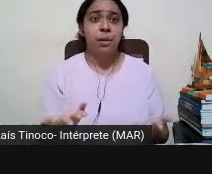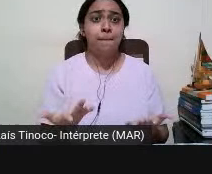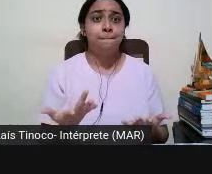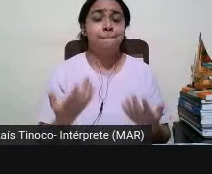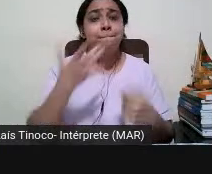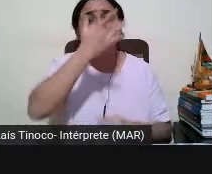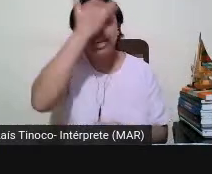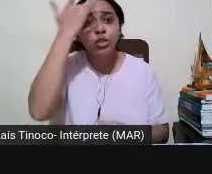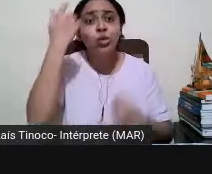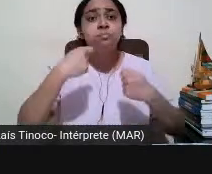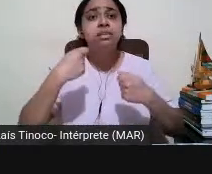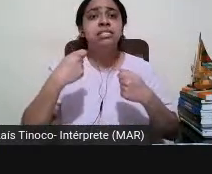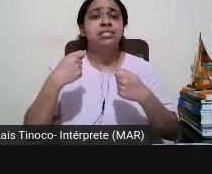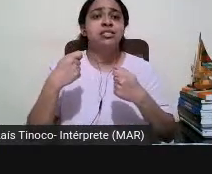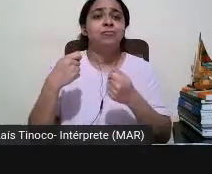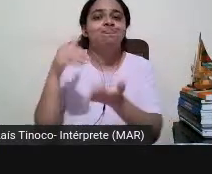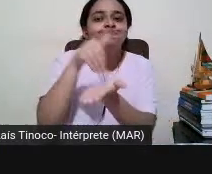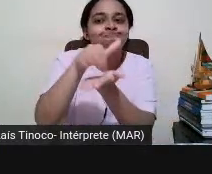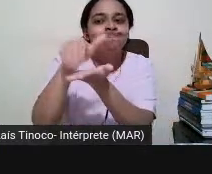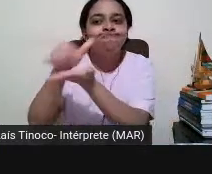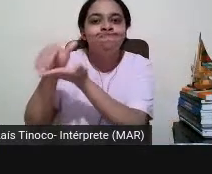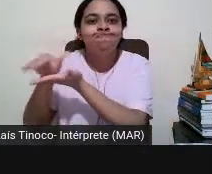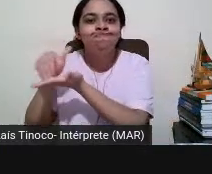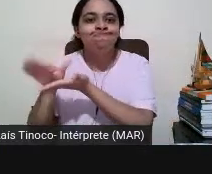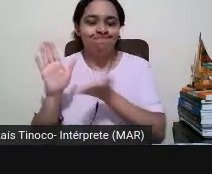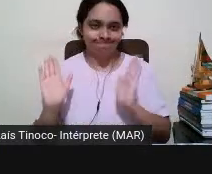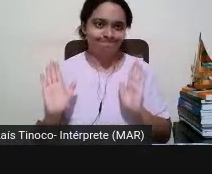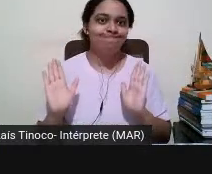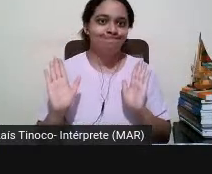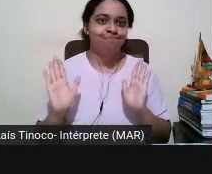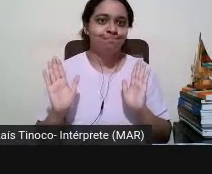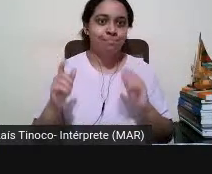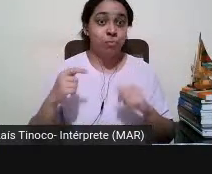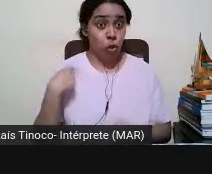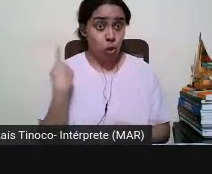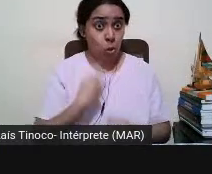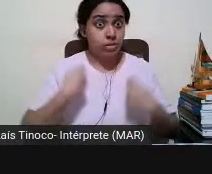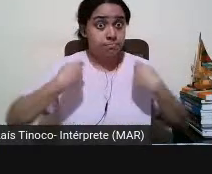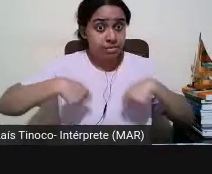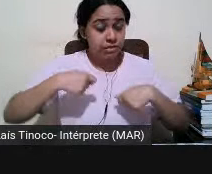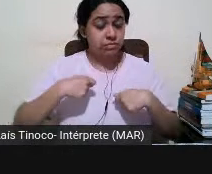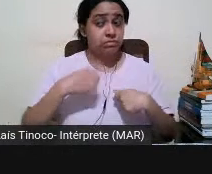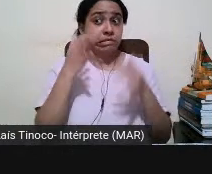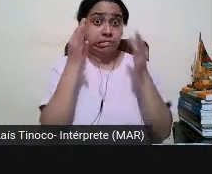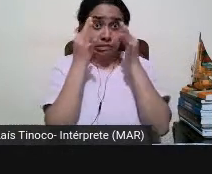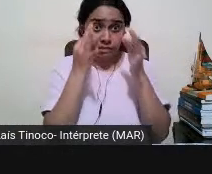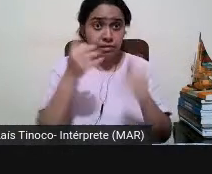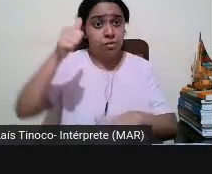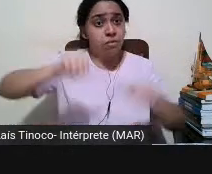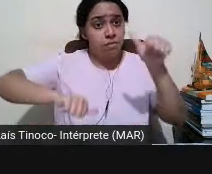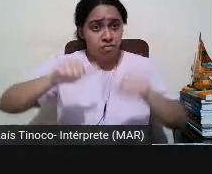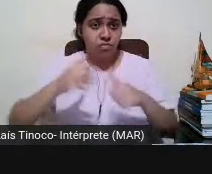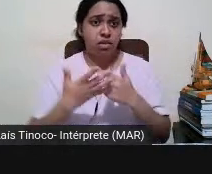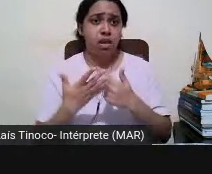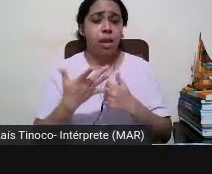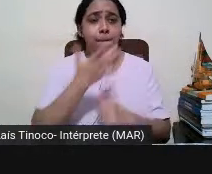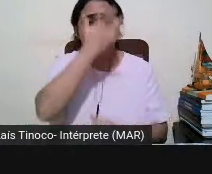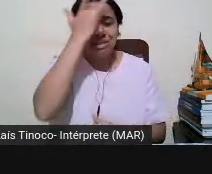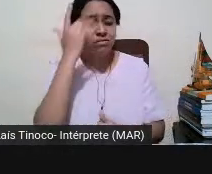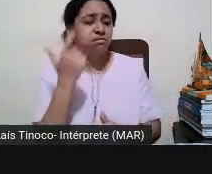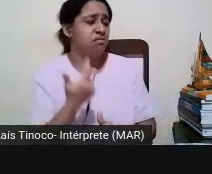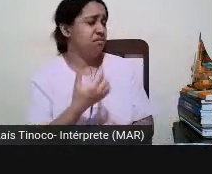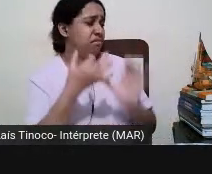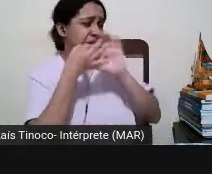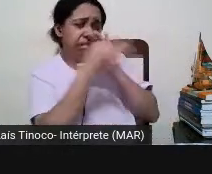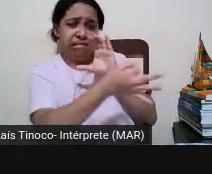então isso também é uma coisa que a gente tem que avaliar e as pessoas muitas das vezes criticam muito as ferrovias